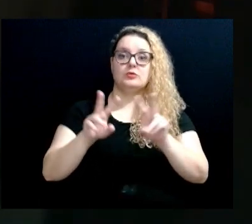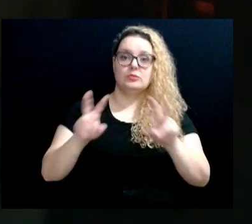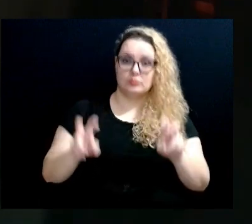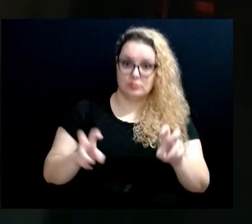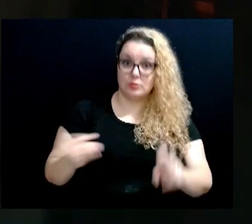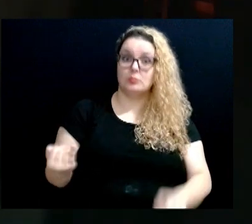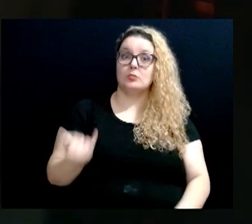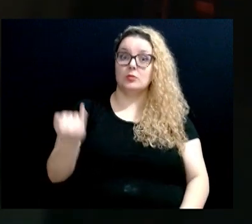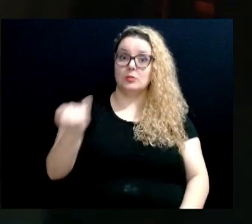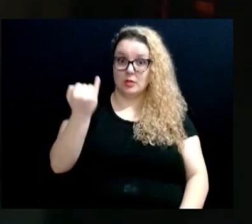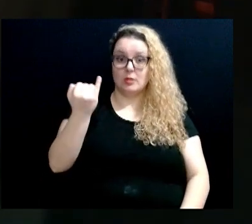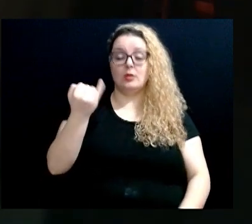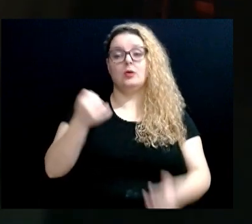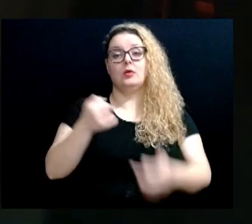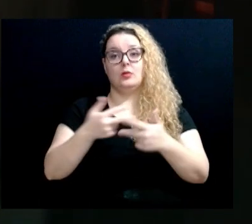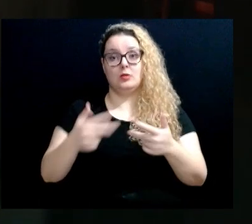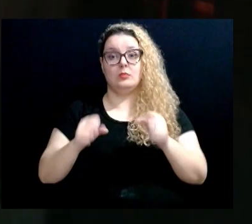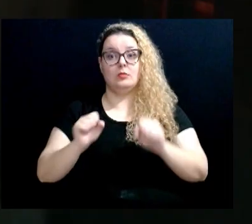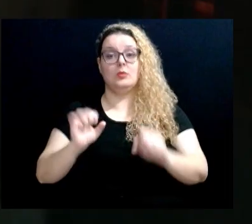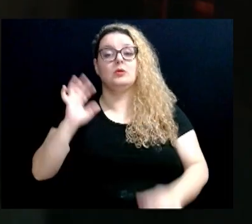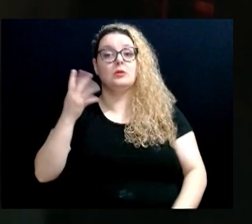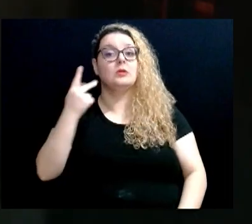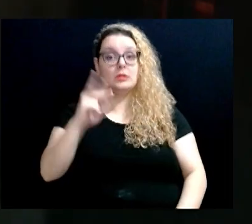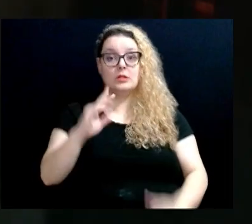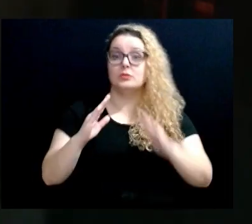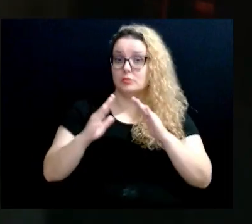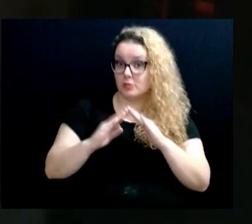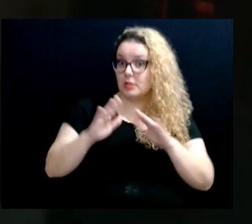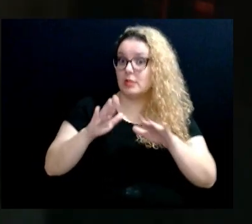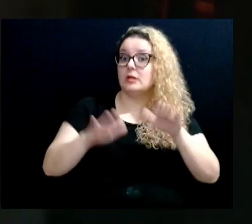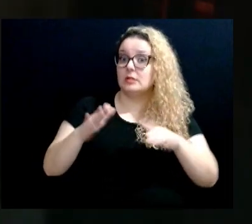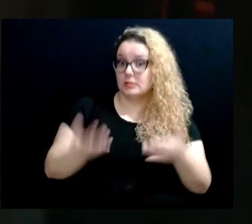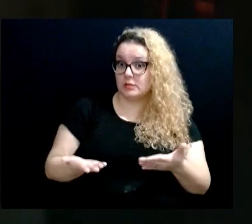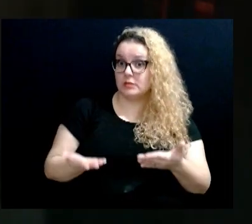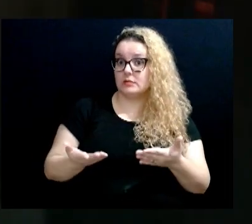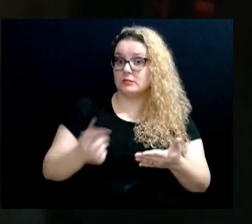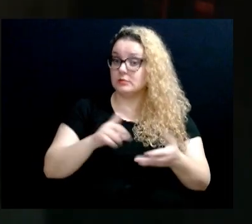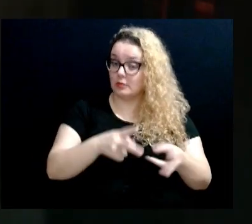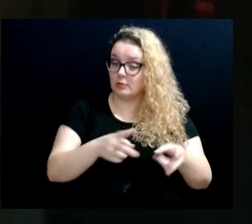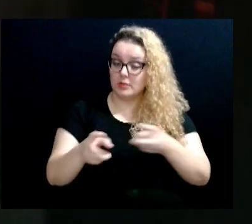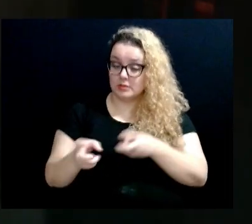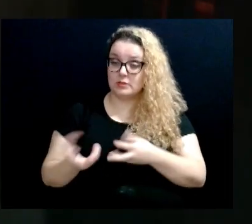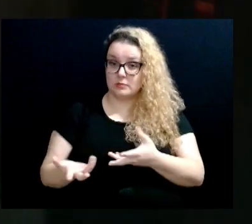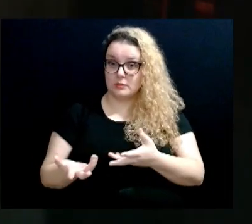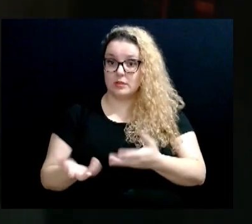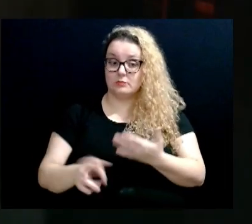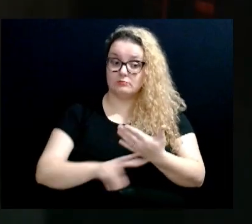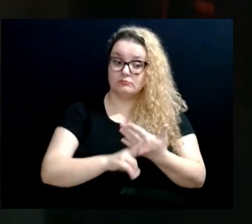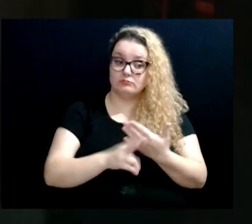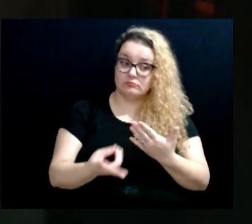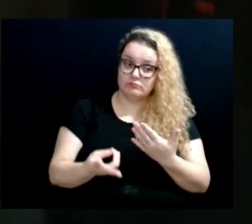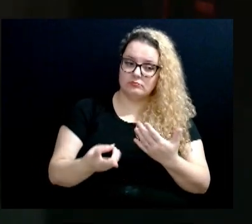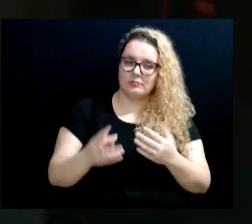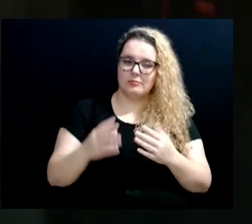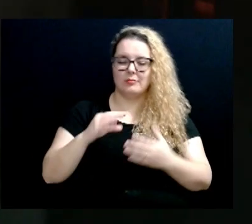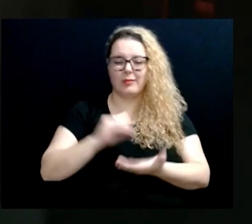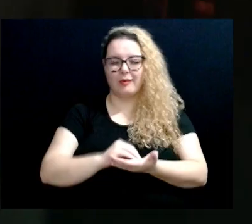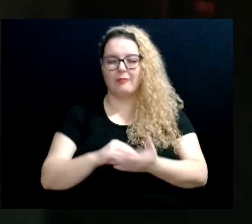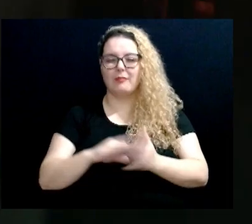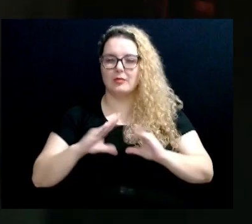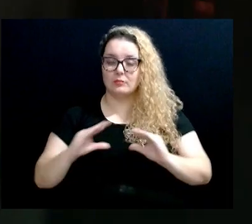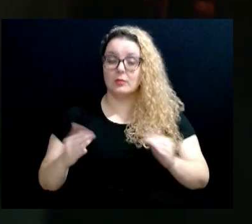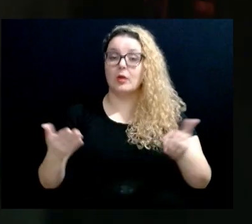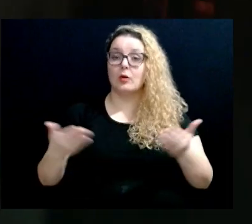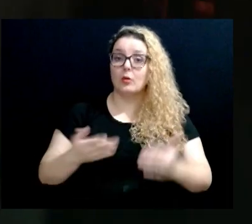algo que pode acontecer na sua casa e que muitas vezes passa despercebido, gerando uma situação desconfortável. Hoje a gente fala